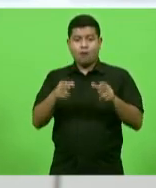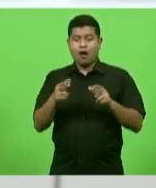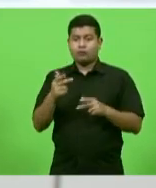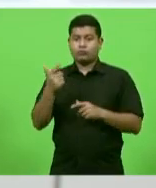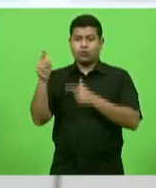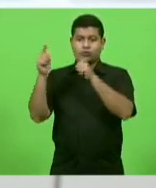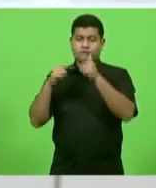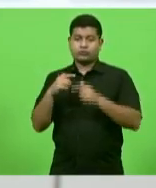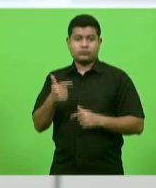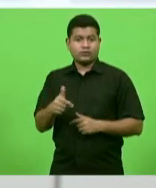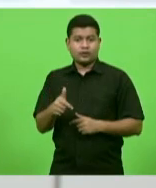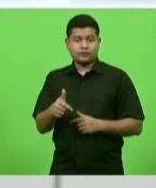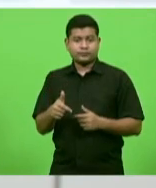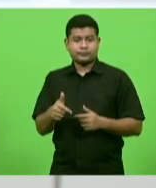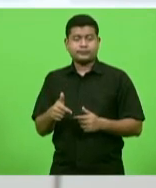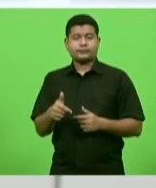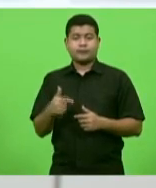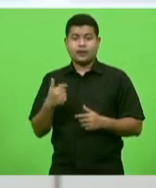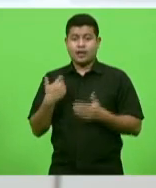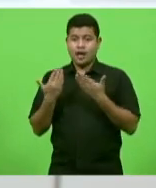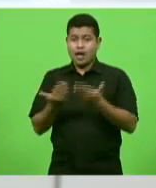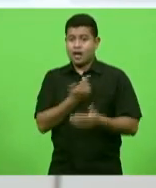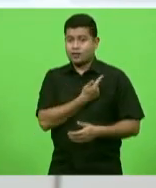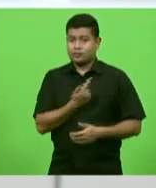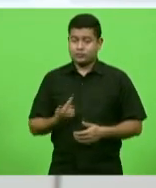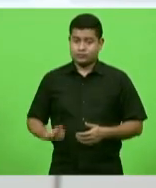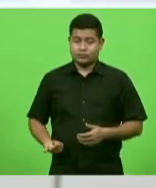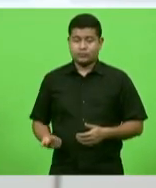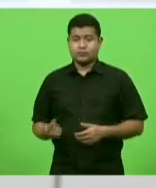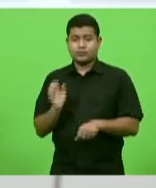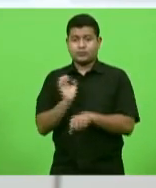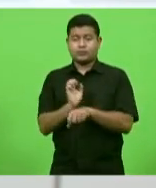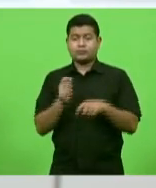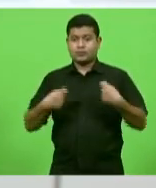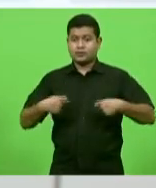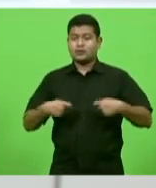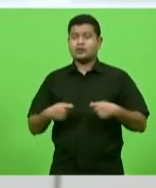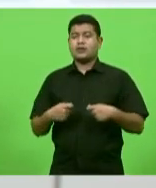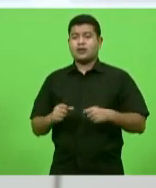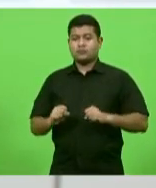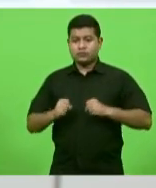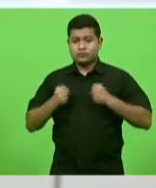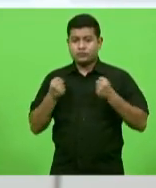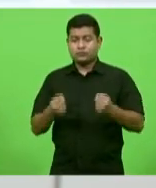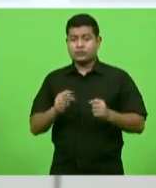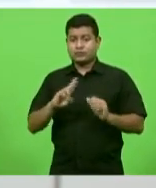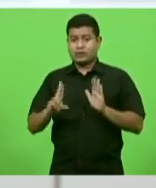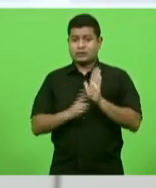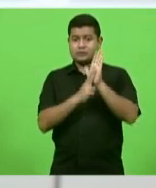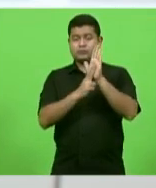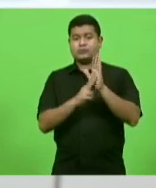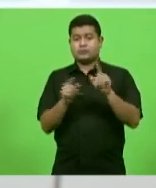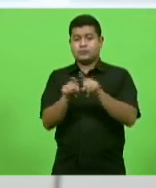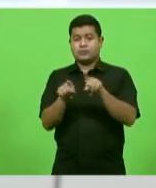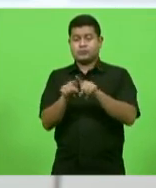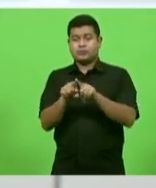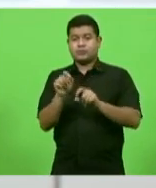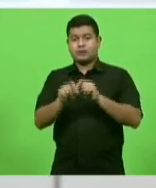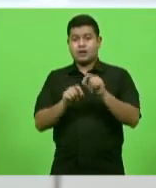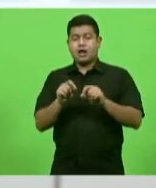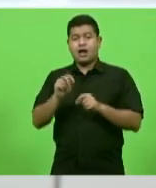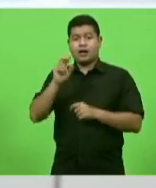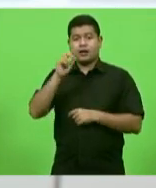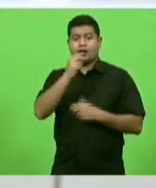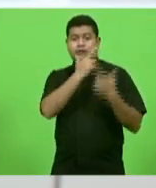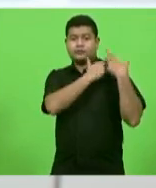estadual não poderia mesmo deixar de intervir e sobretudo assumir ativamente e Plantar protagonismo das